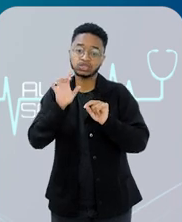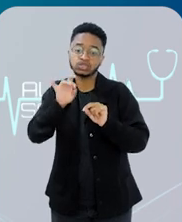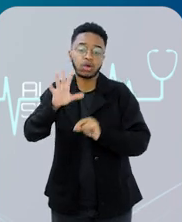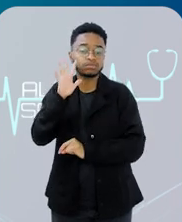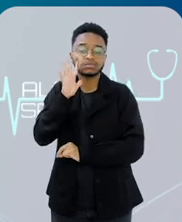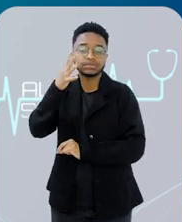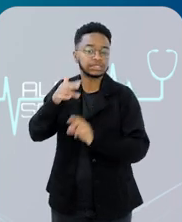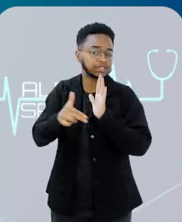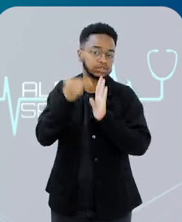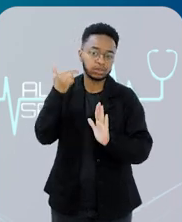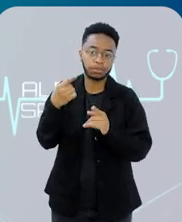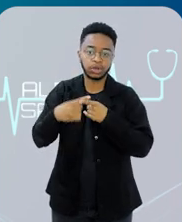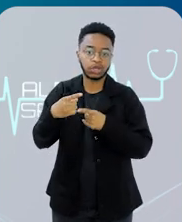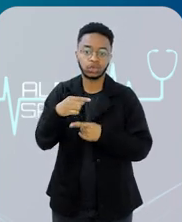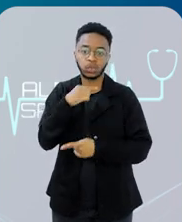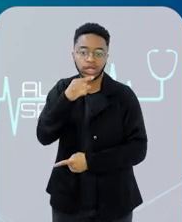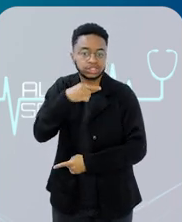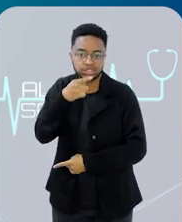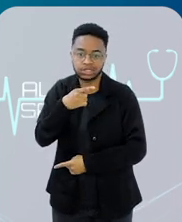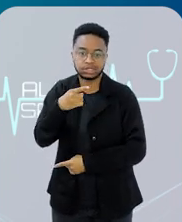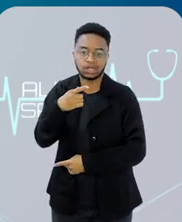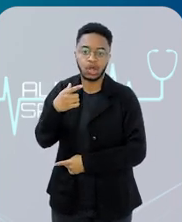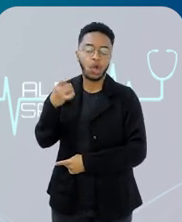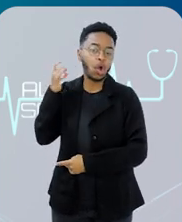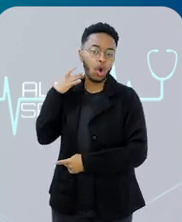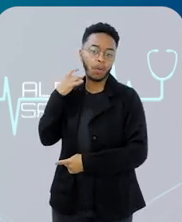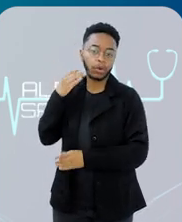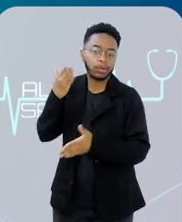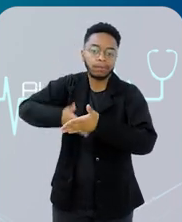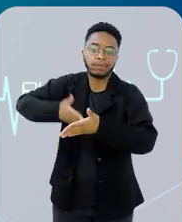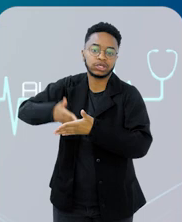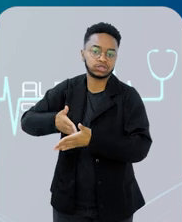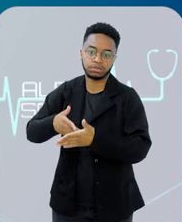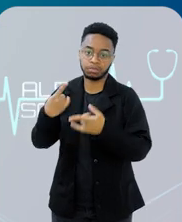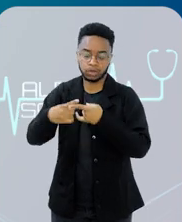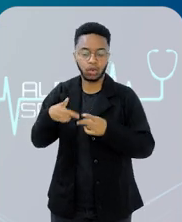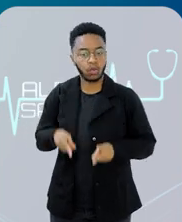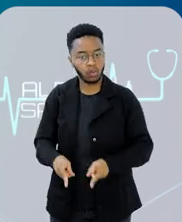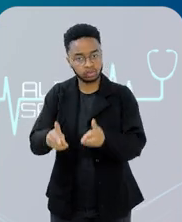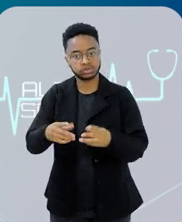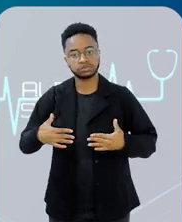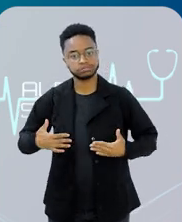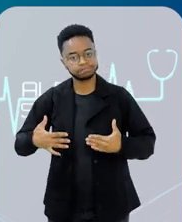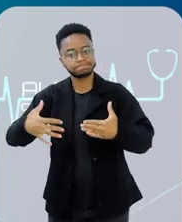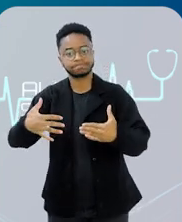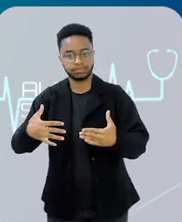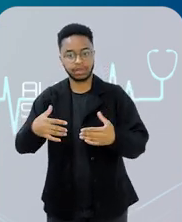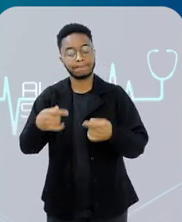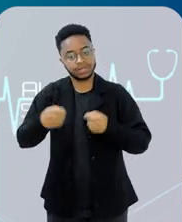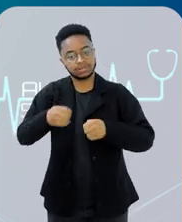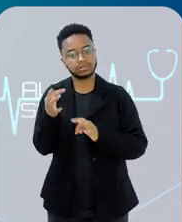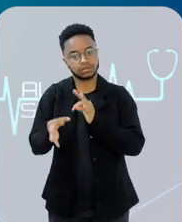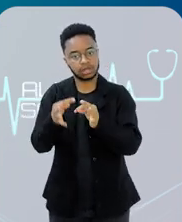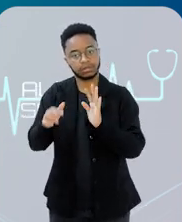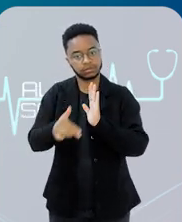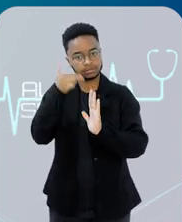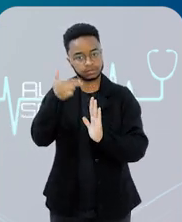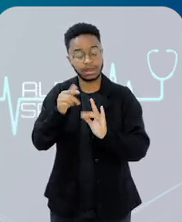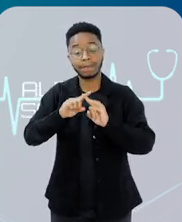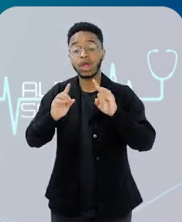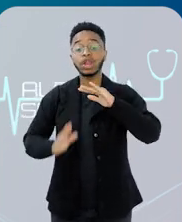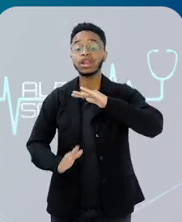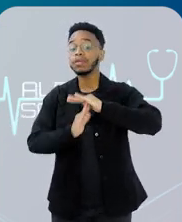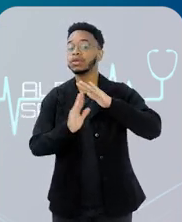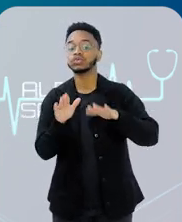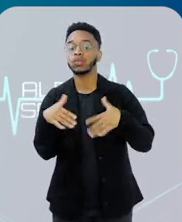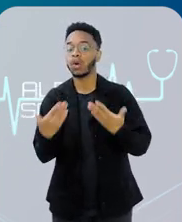nenhum bloqueio hormonal, que essa mama não vai parar de crescer, e sim, na verdade, é um tratamento cirúrgico. Quando que é o